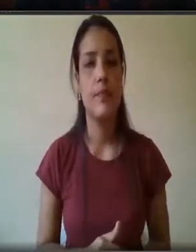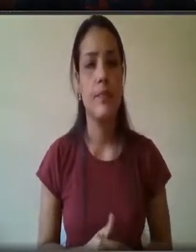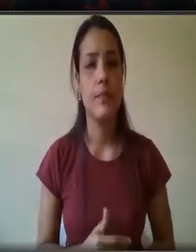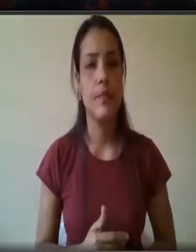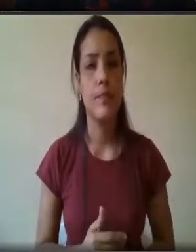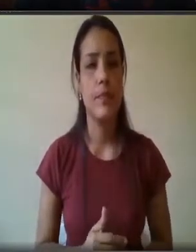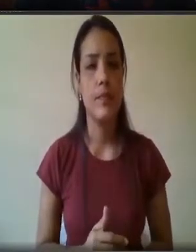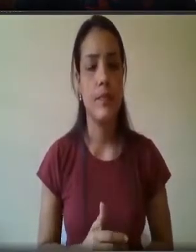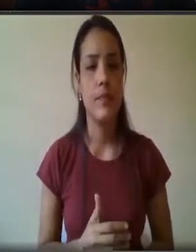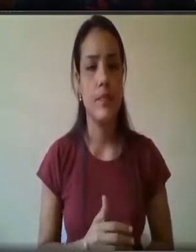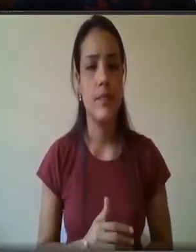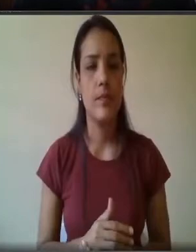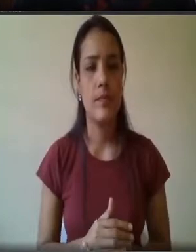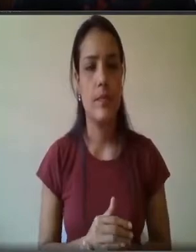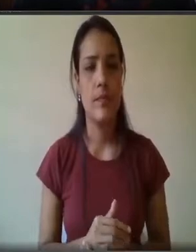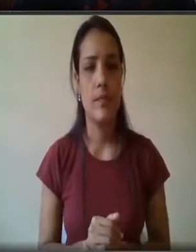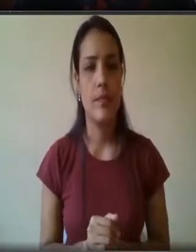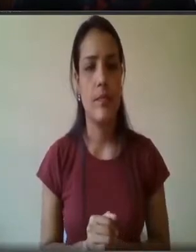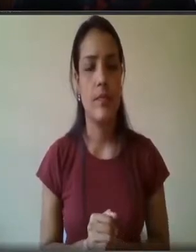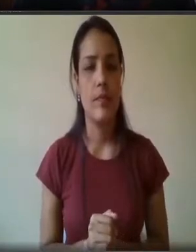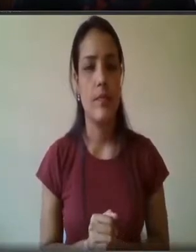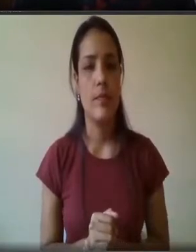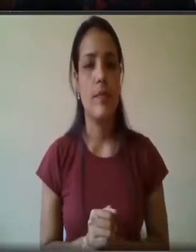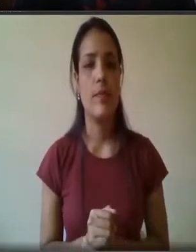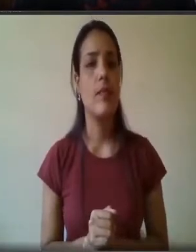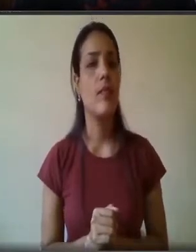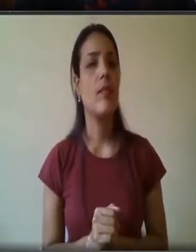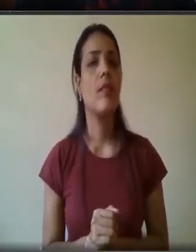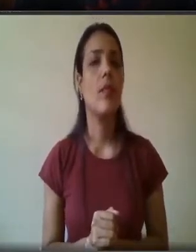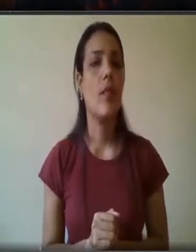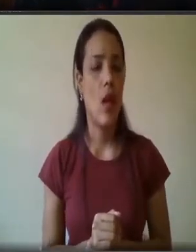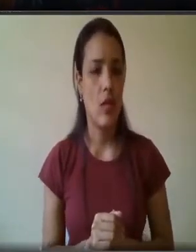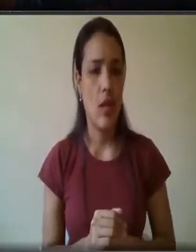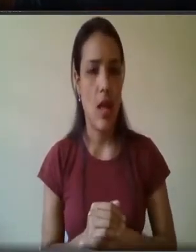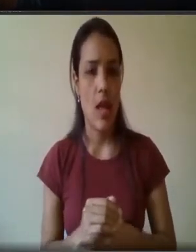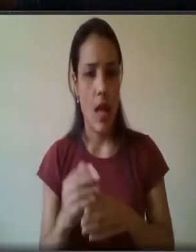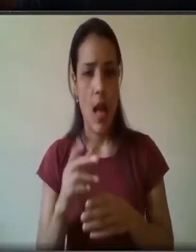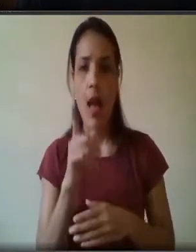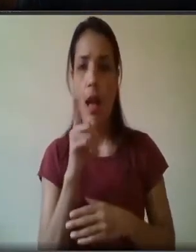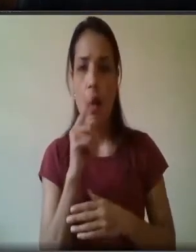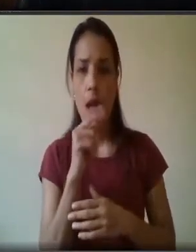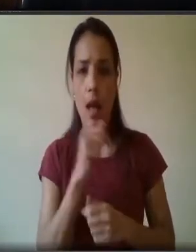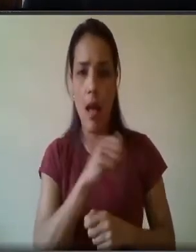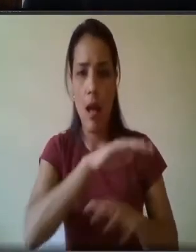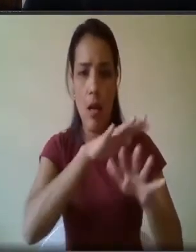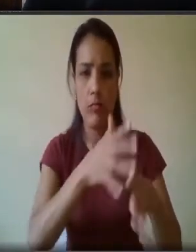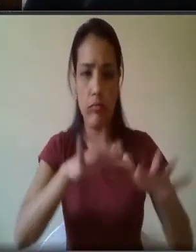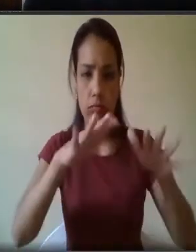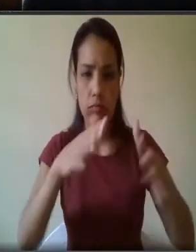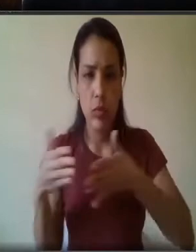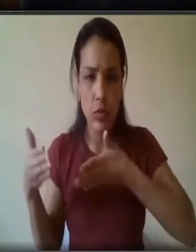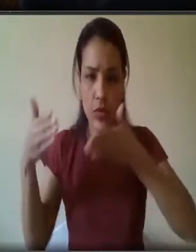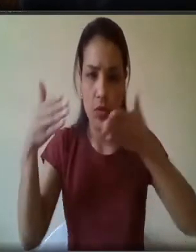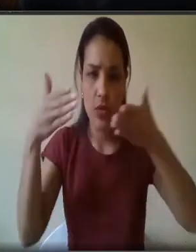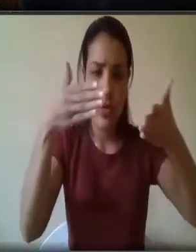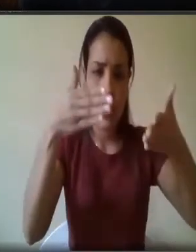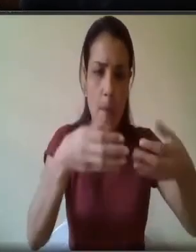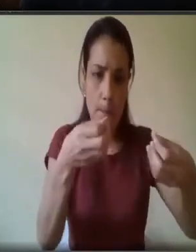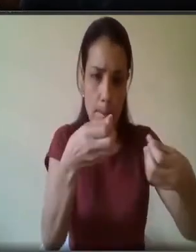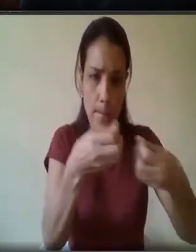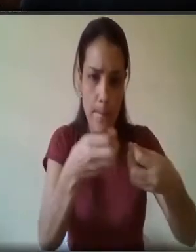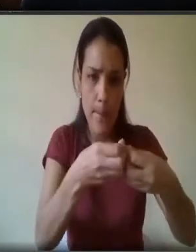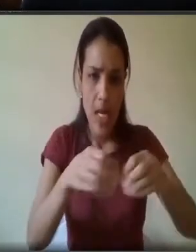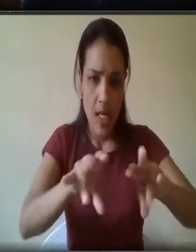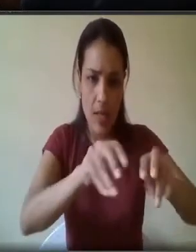vai chegando próxima, ela vai tendo uma elevação, e aí o poder de destruição disso daí, tá,